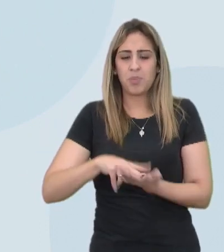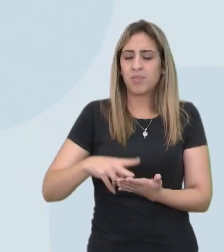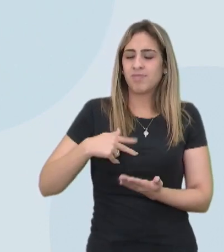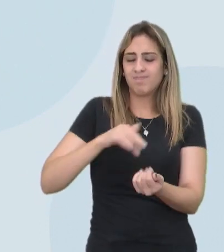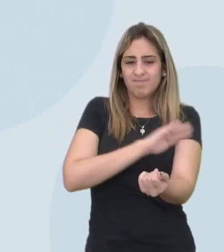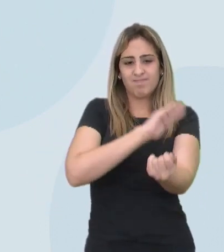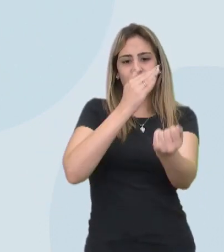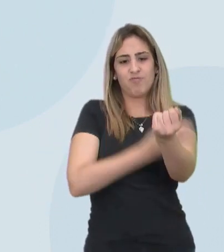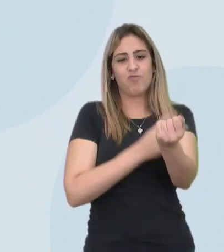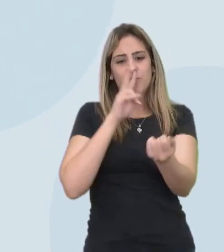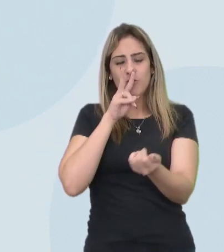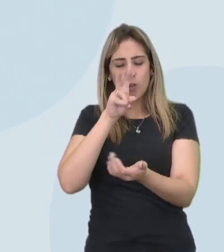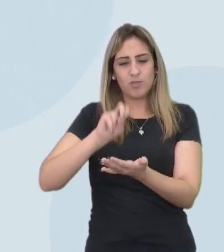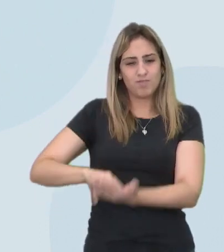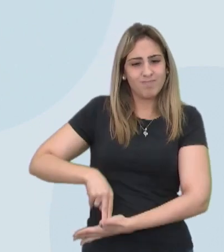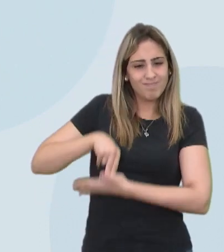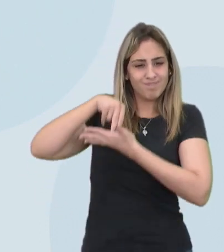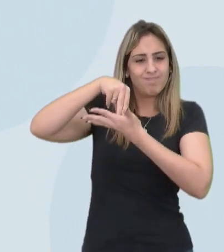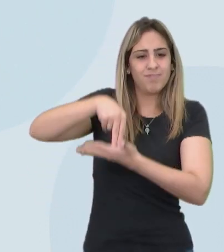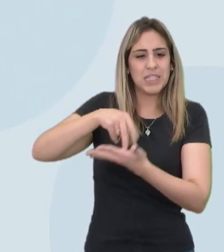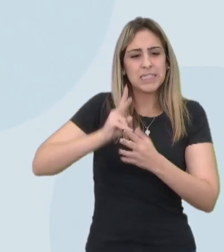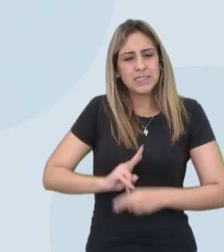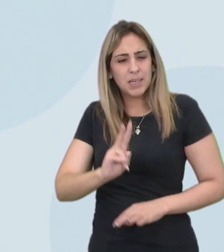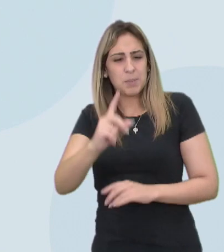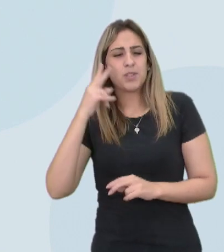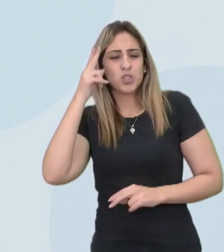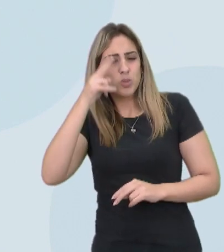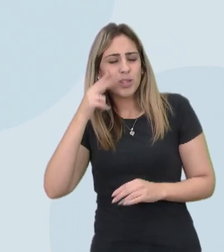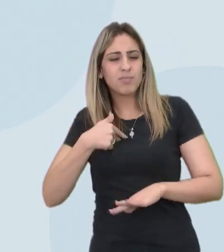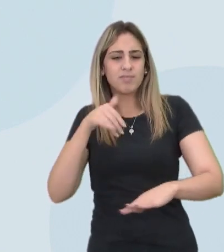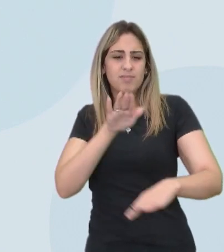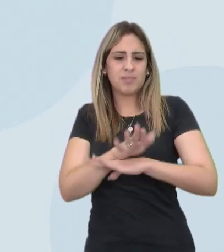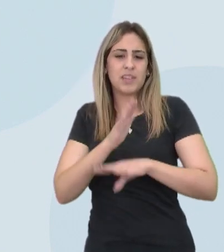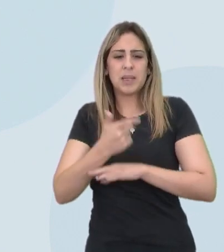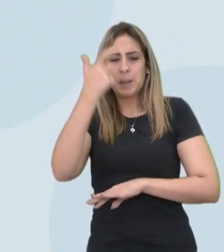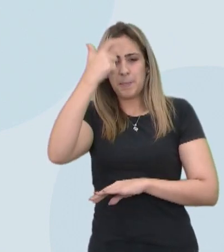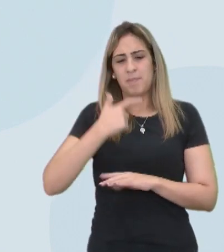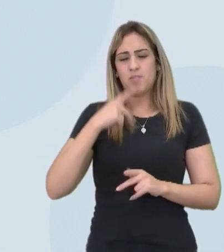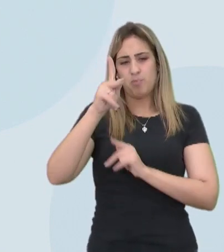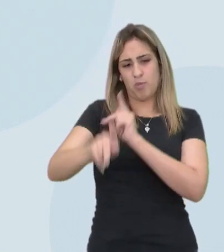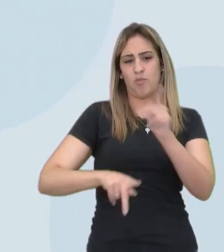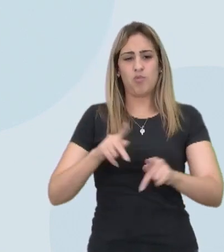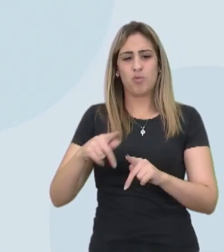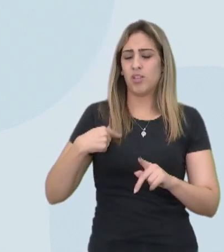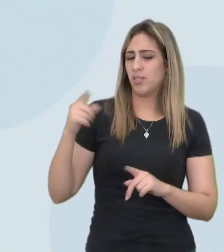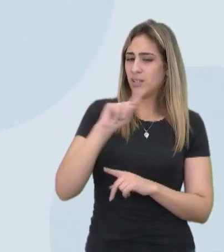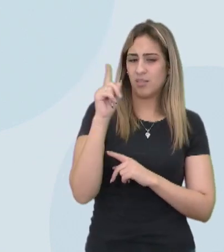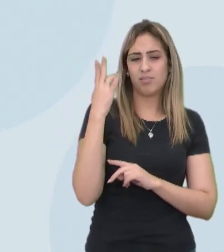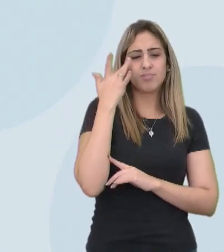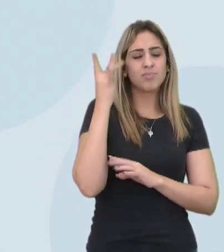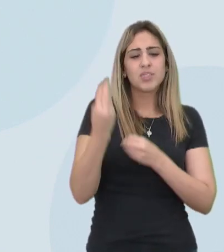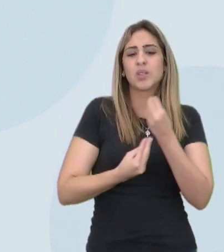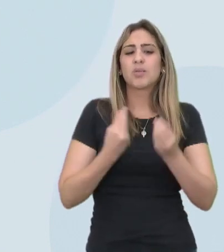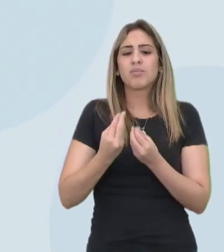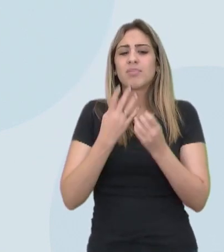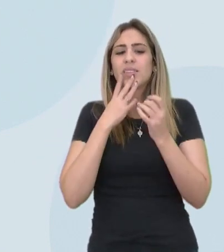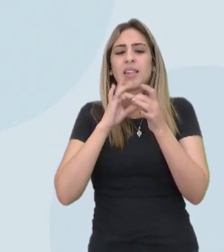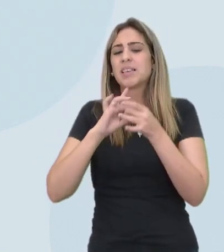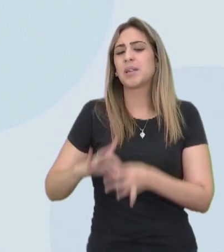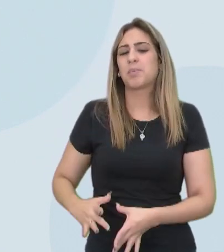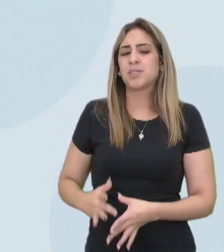forte na queda. Sempre sonhei em contribuir à minha nação. Eu não cederia a tal